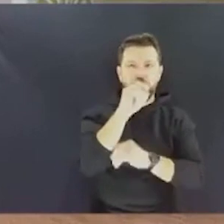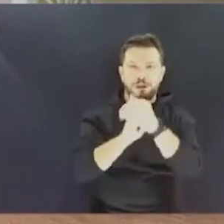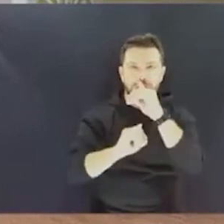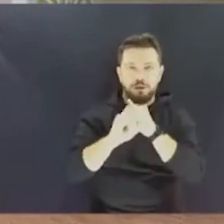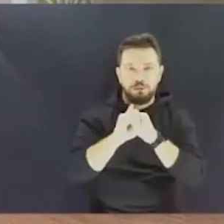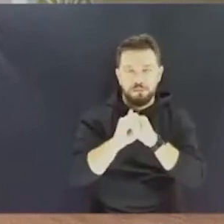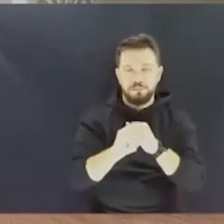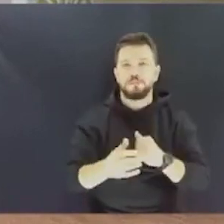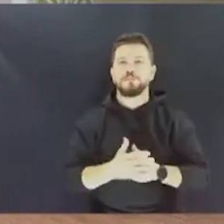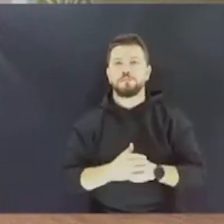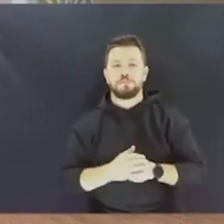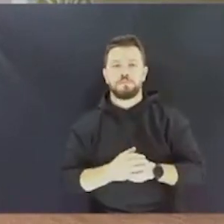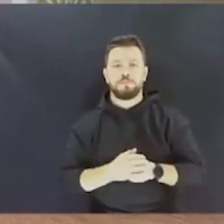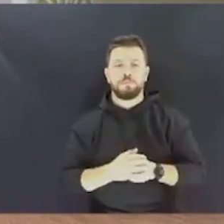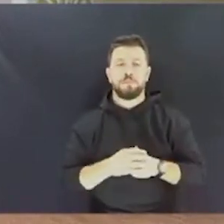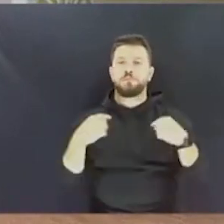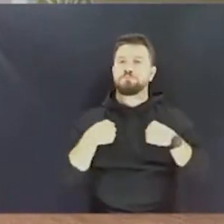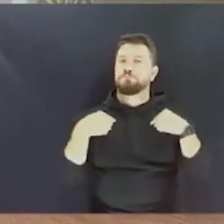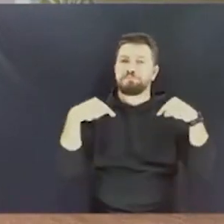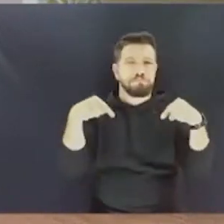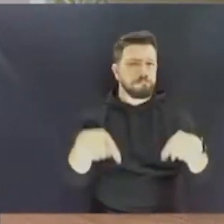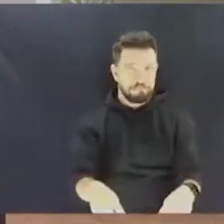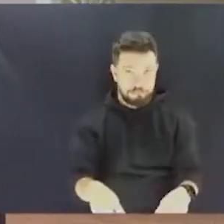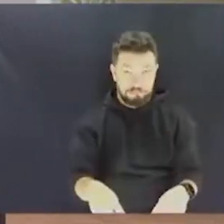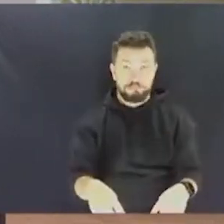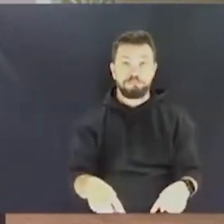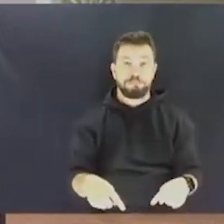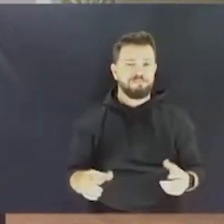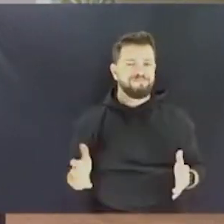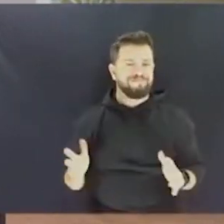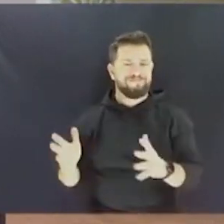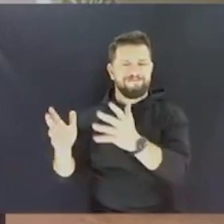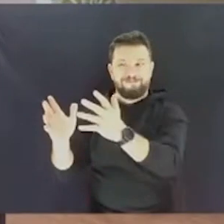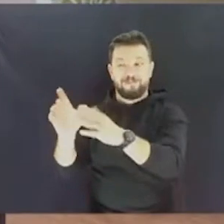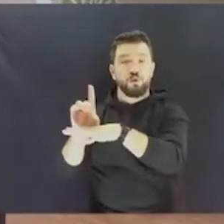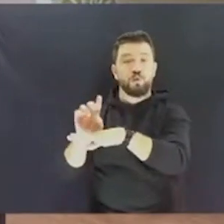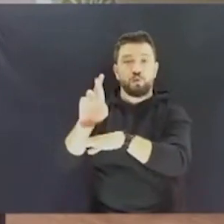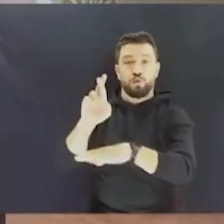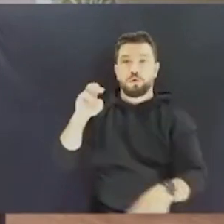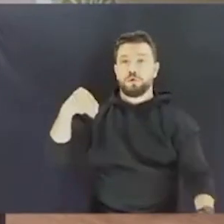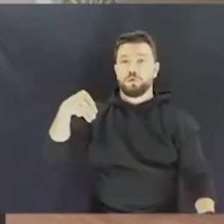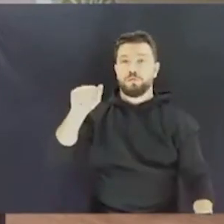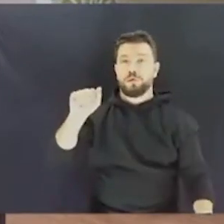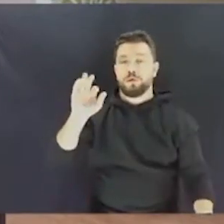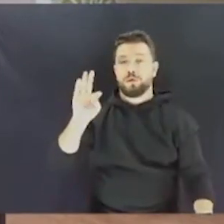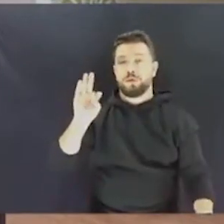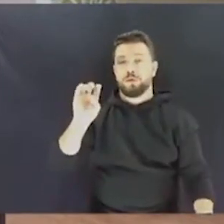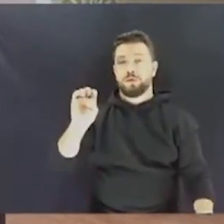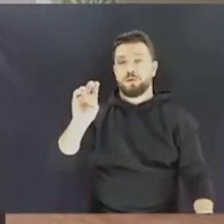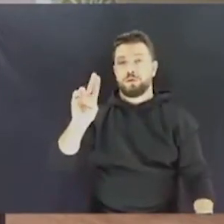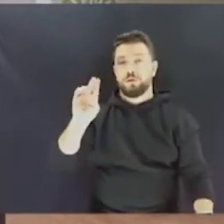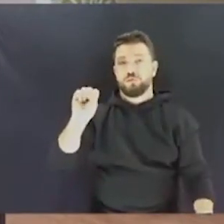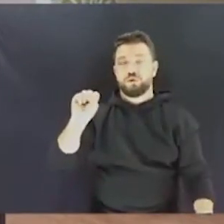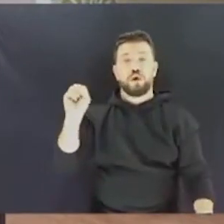especial Hoje venho aqui fazer uma homenagem ao Dr Mateus Cavalcante mon novo Defensor Público Geral do Estado do